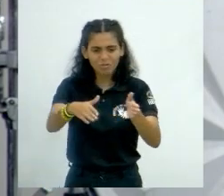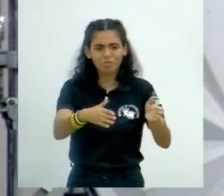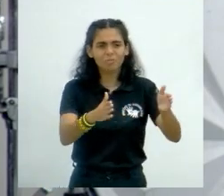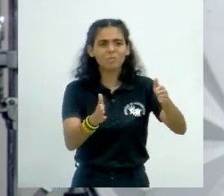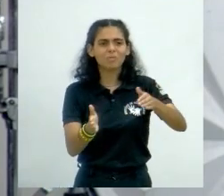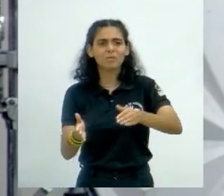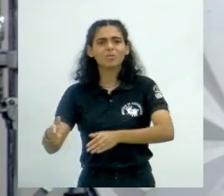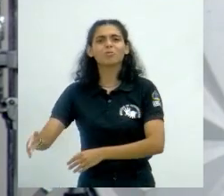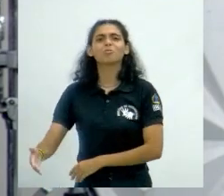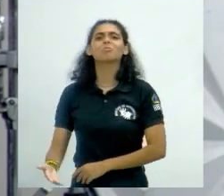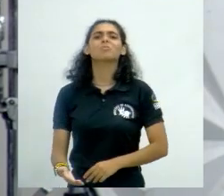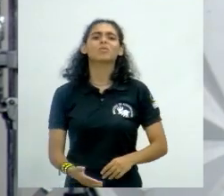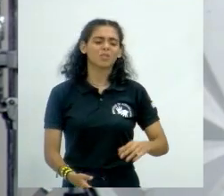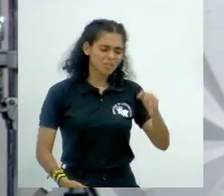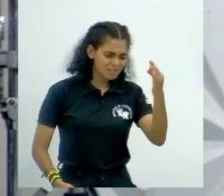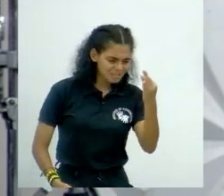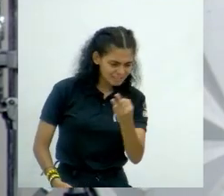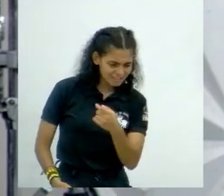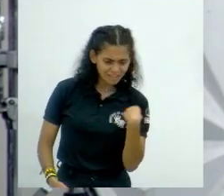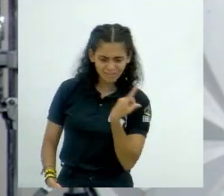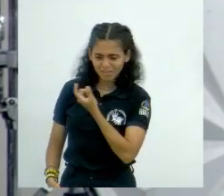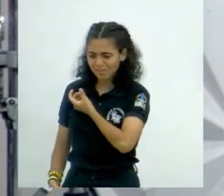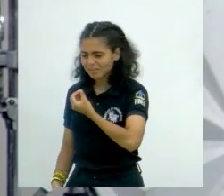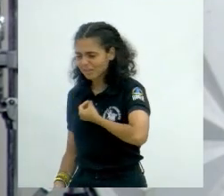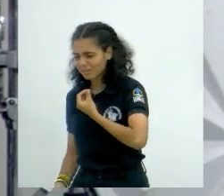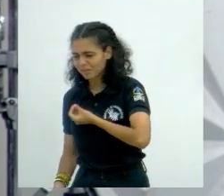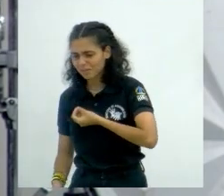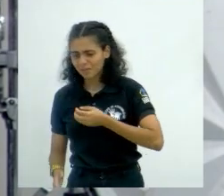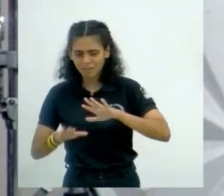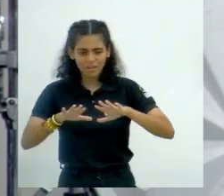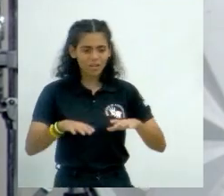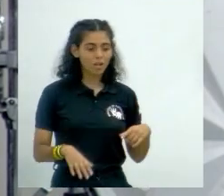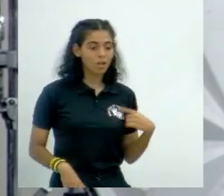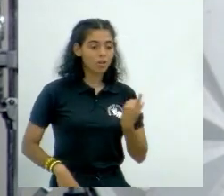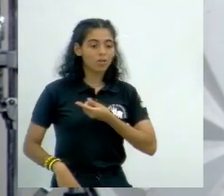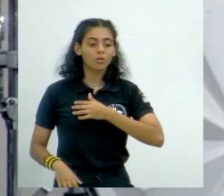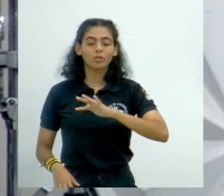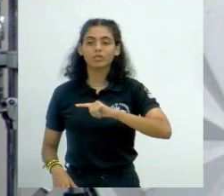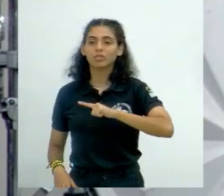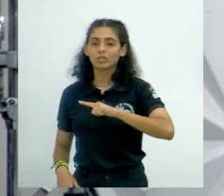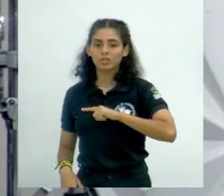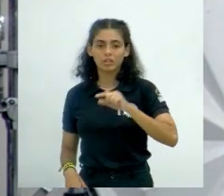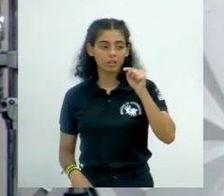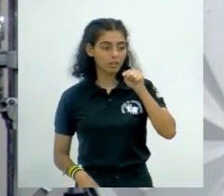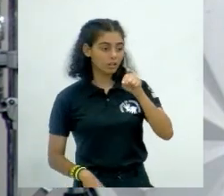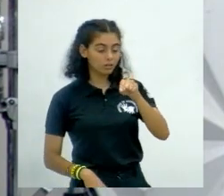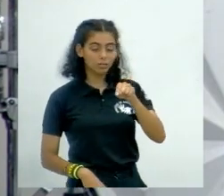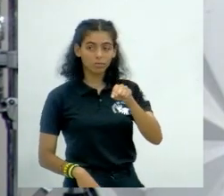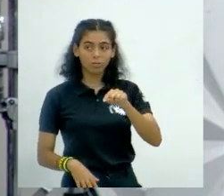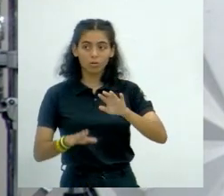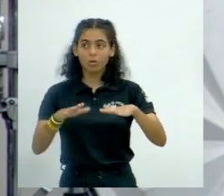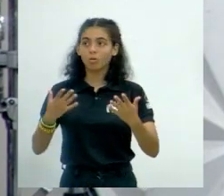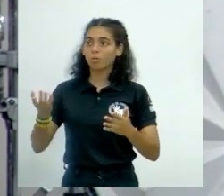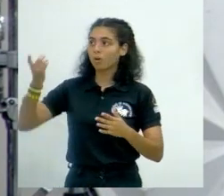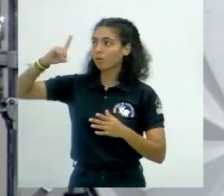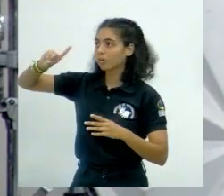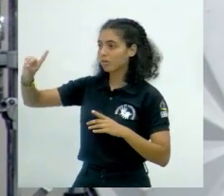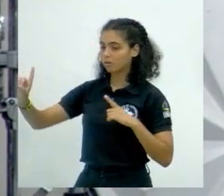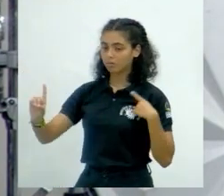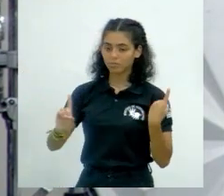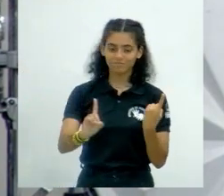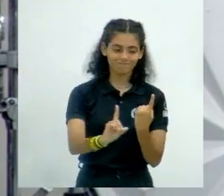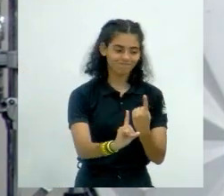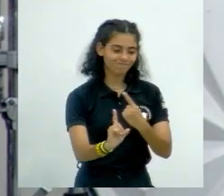Senhor, quando a gente busca a sabedoria que vem do alto. E aí você pode estar